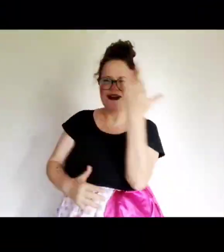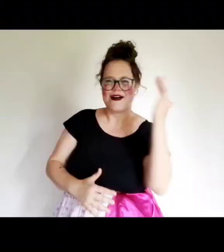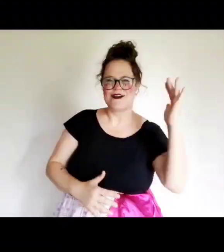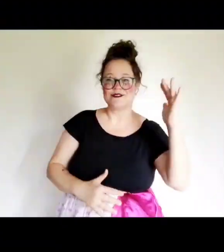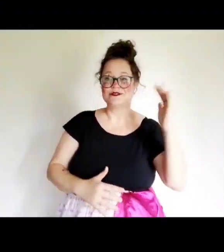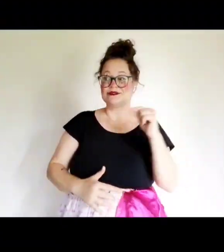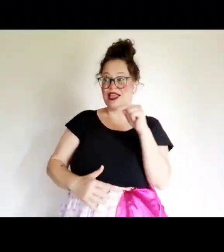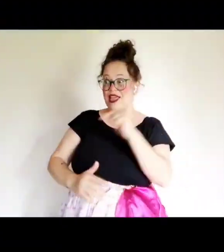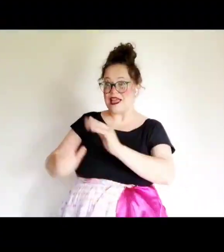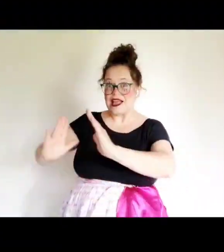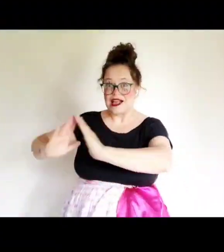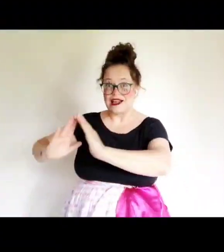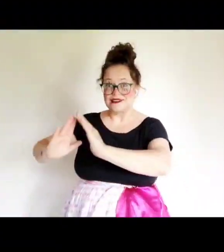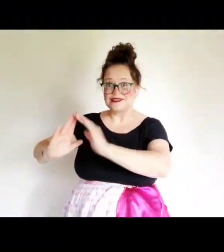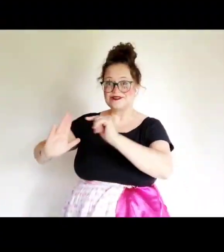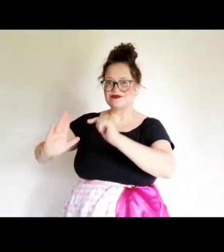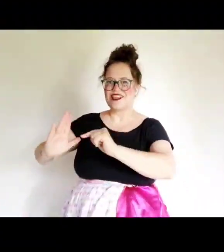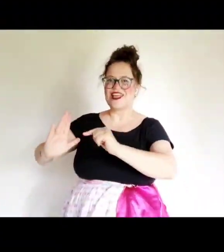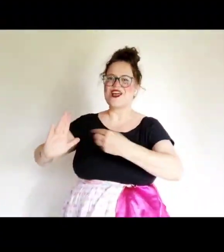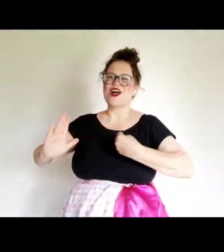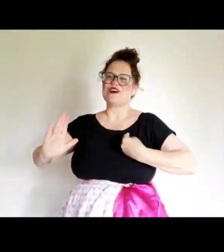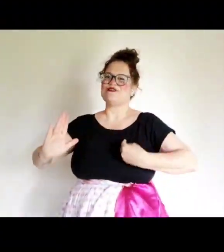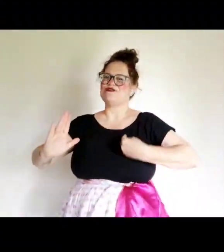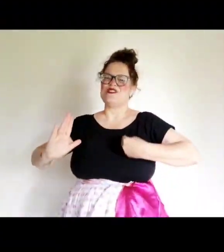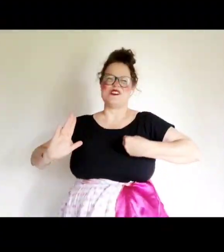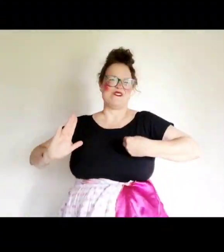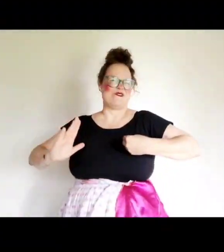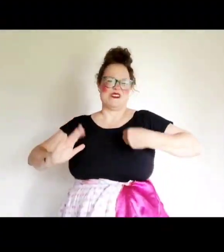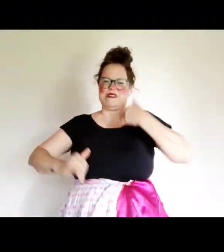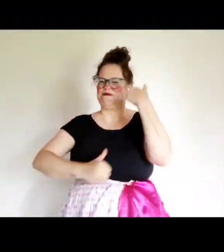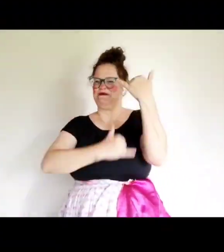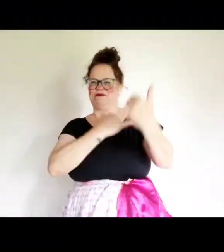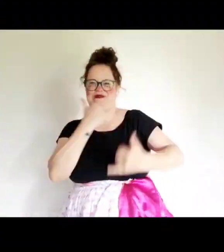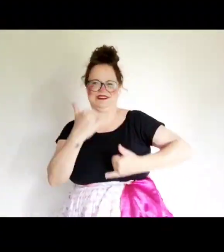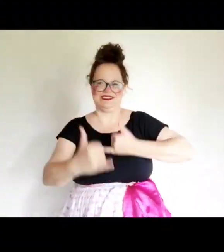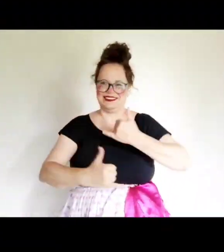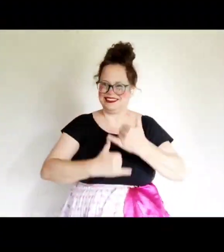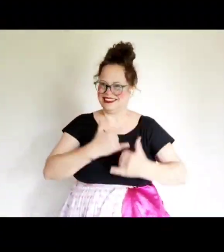jardim, lá eu vivi muitas aventuras.